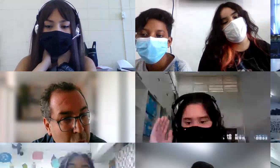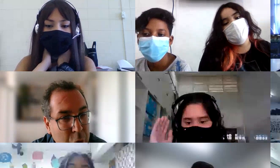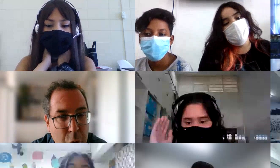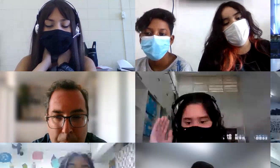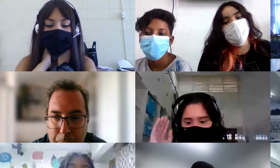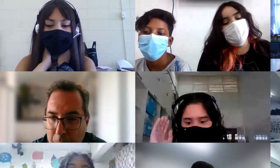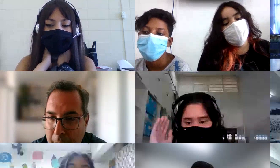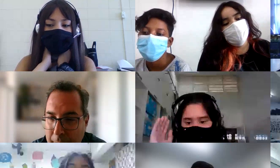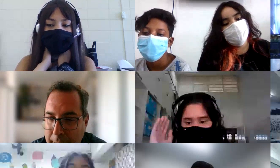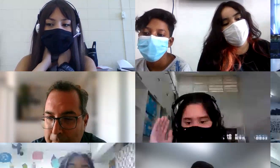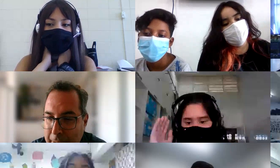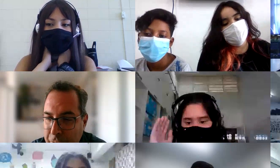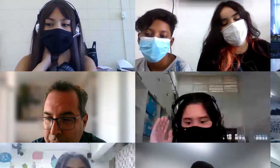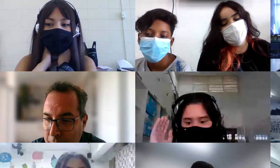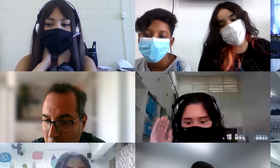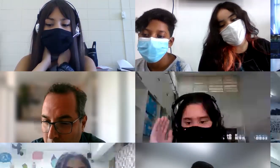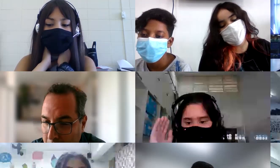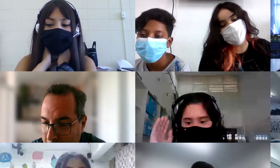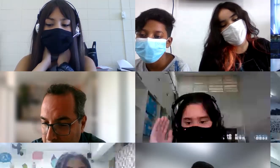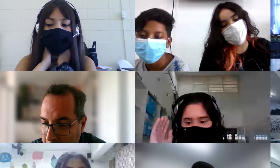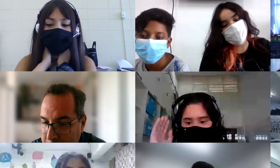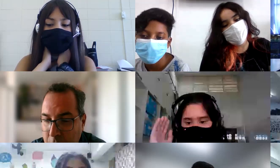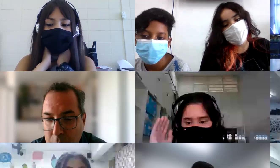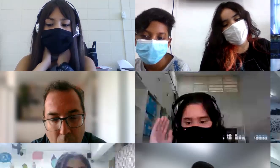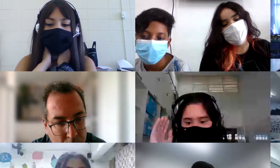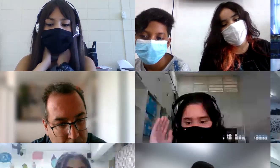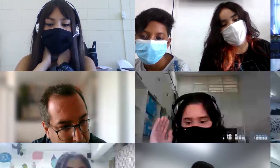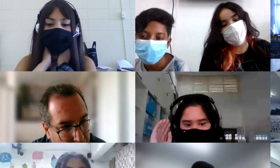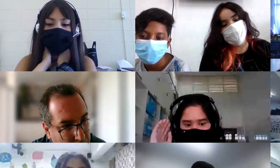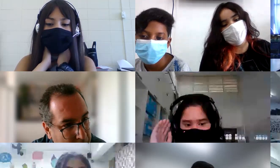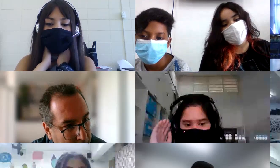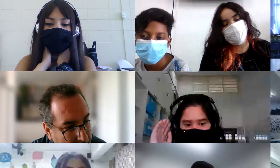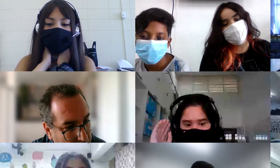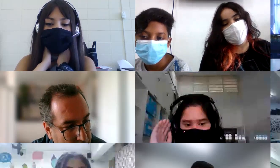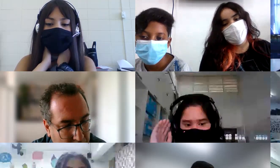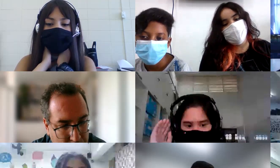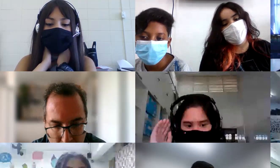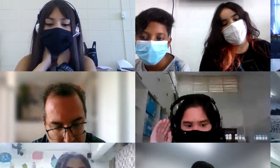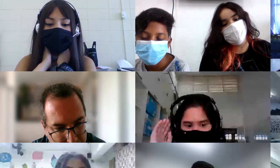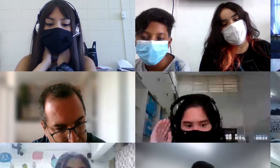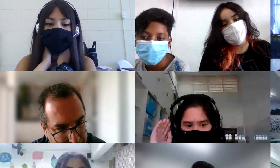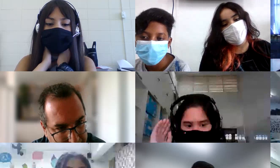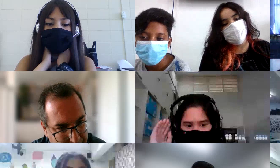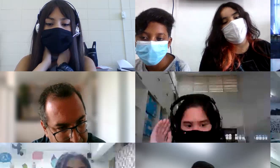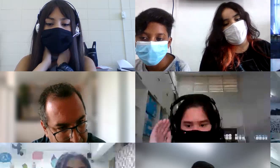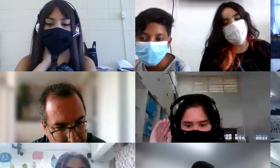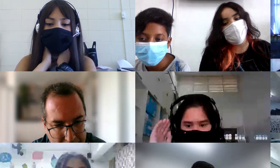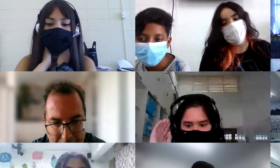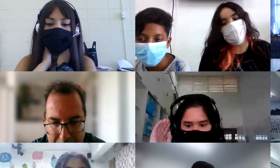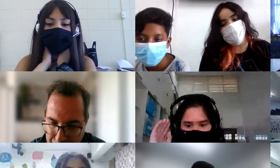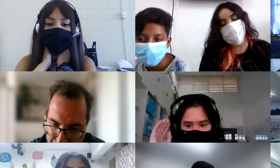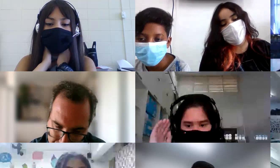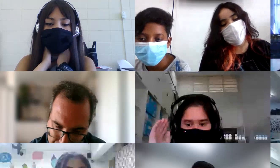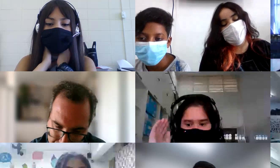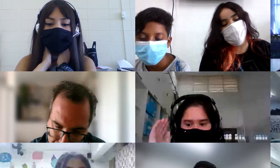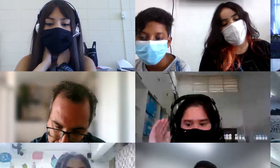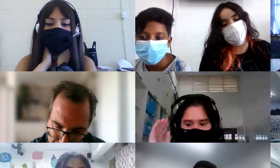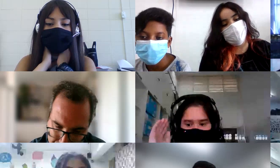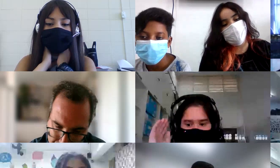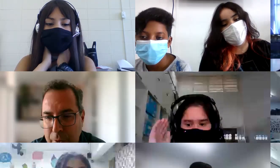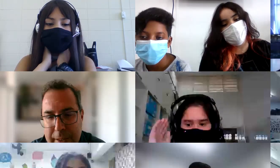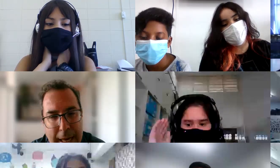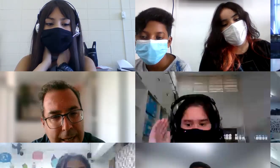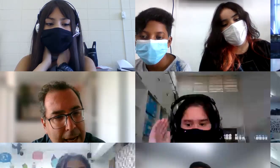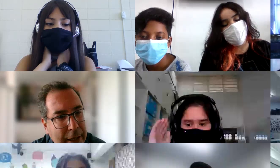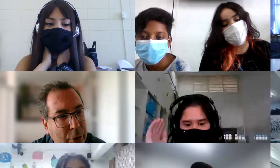representantes, um grupo que a partir de agora se encontra comigo e com outros profissionais também, e a gente vai